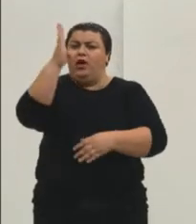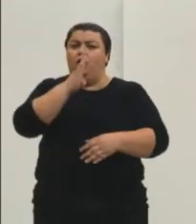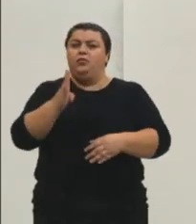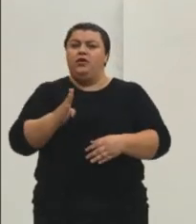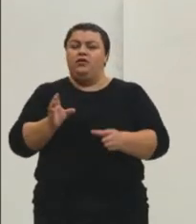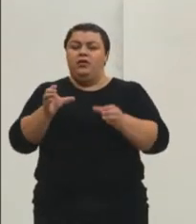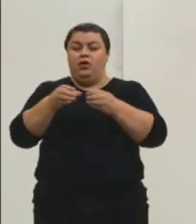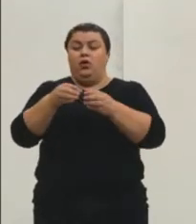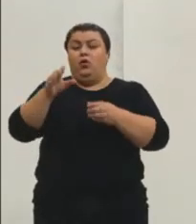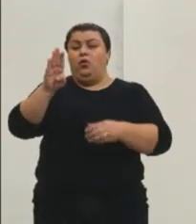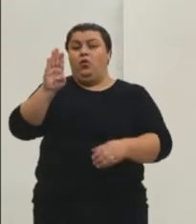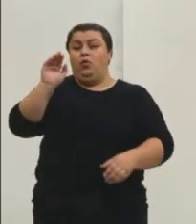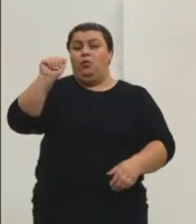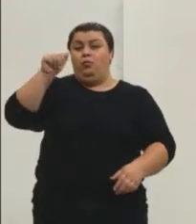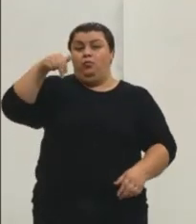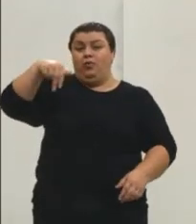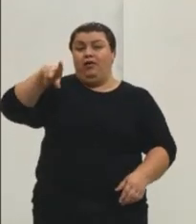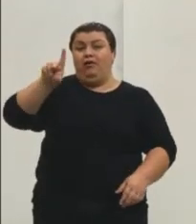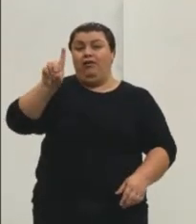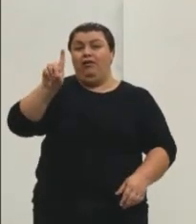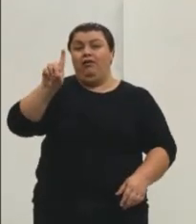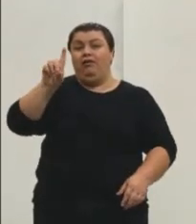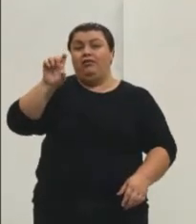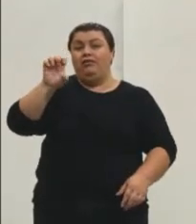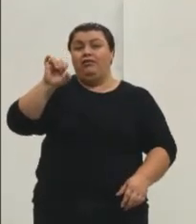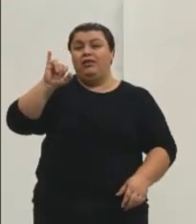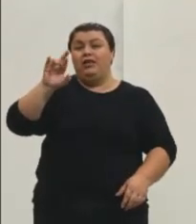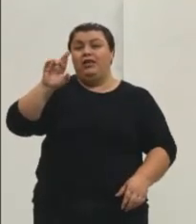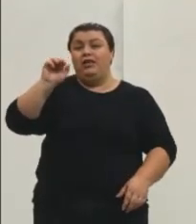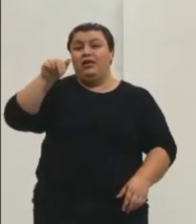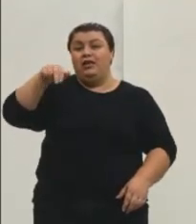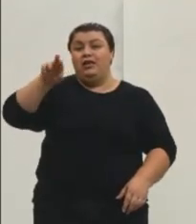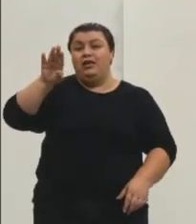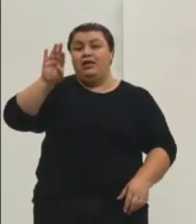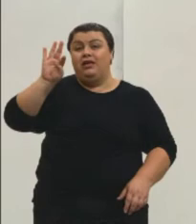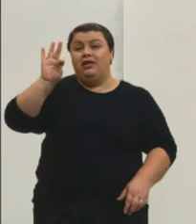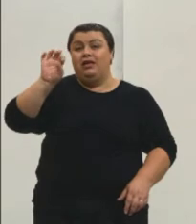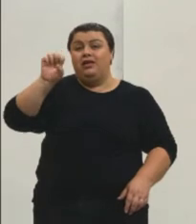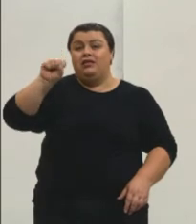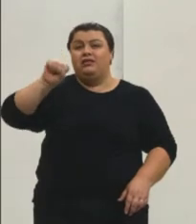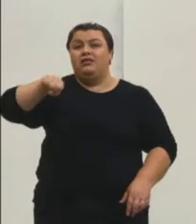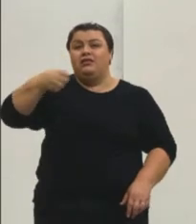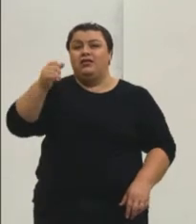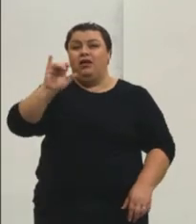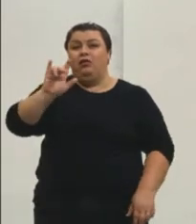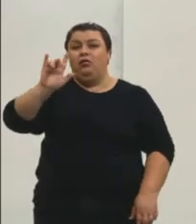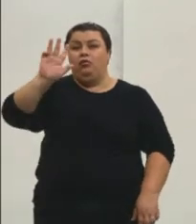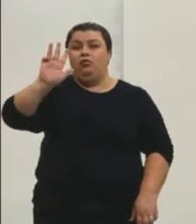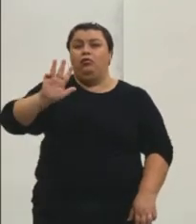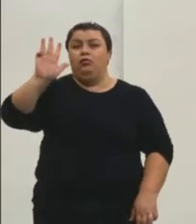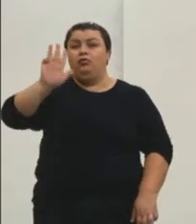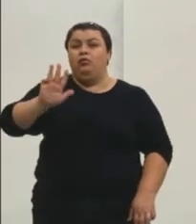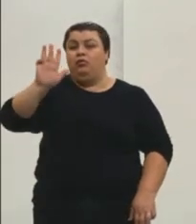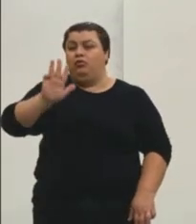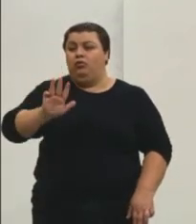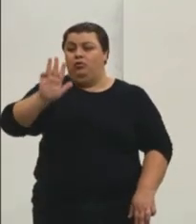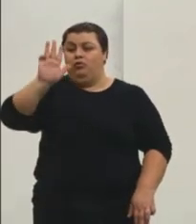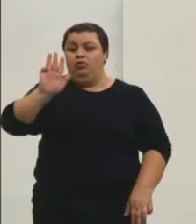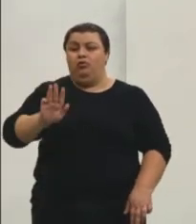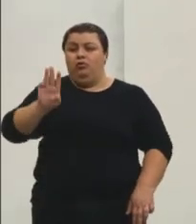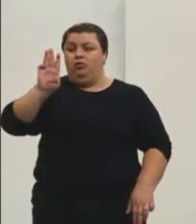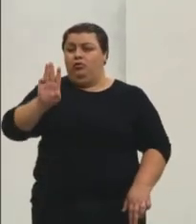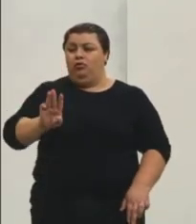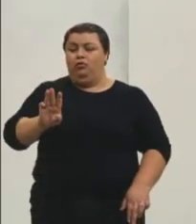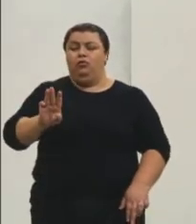indígenas ressalta uma outra característica desses Bandeirantes Eles foram responsáveis por escravizar pessoas indígenas